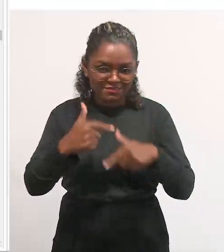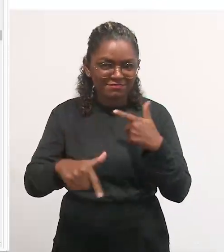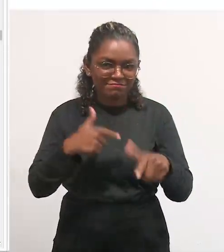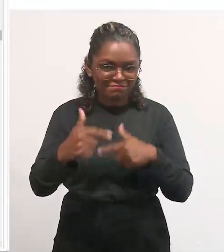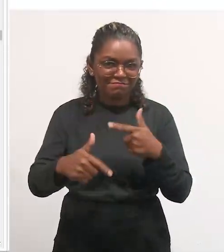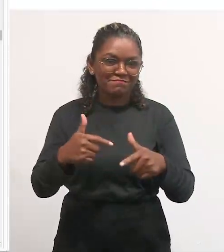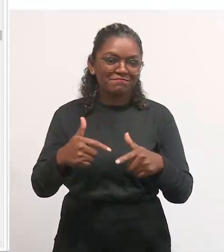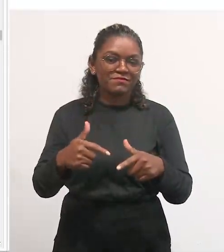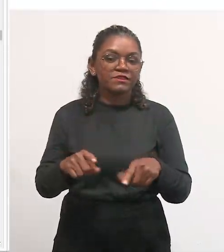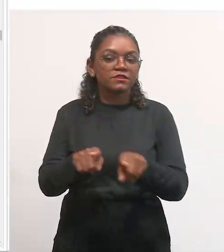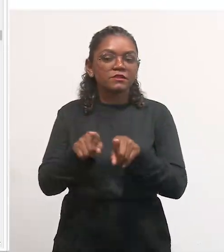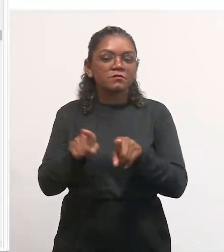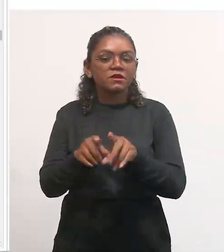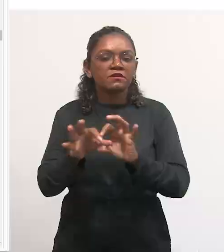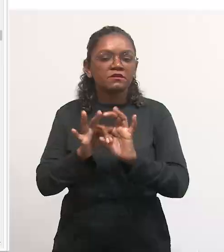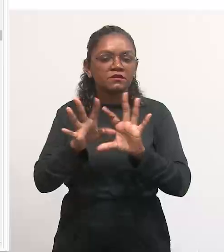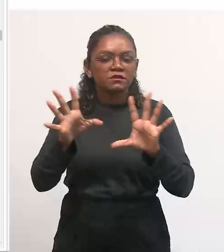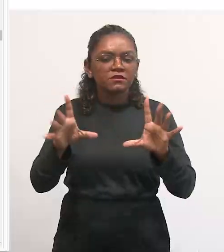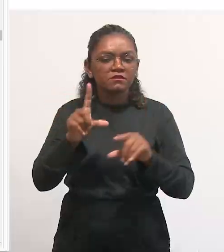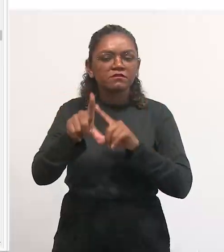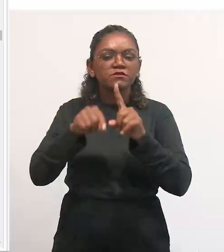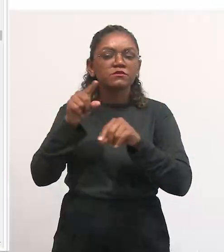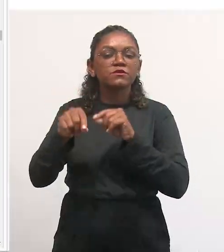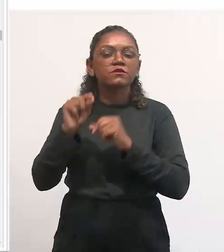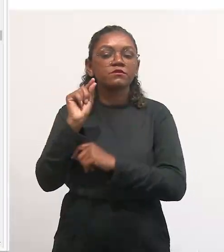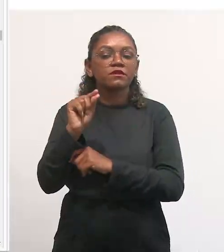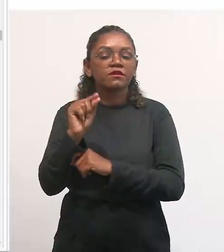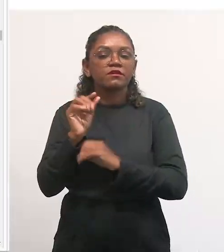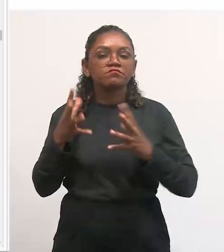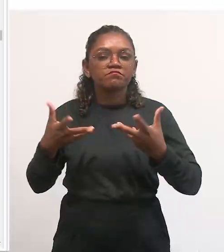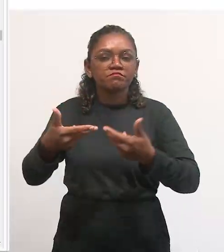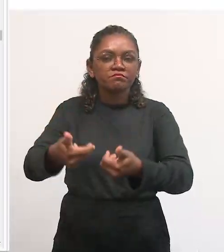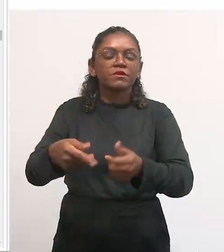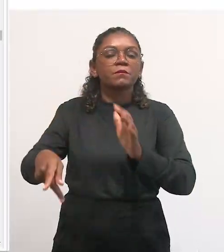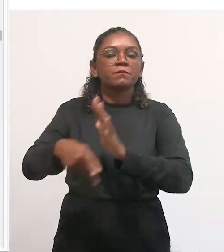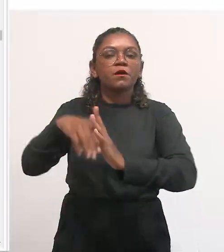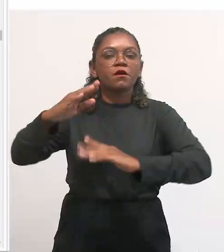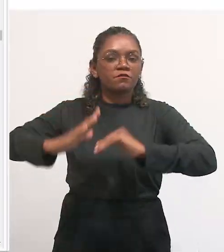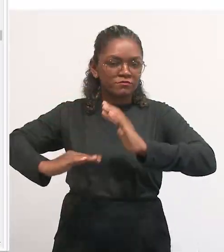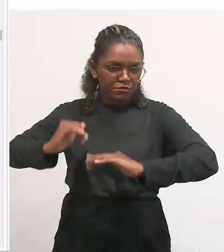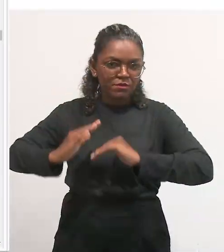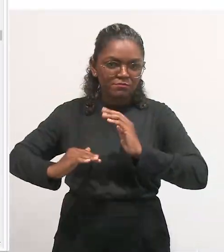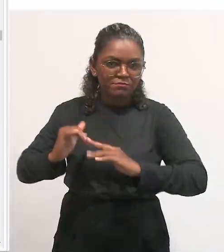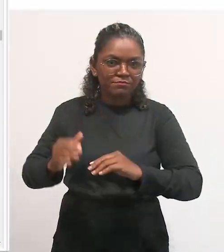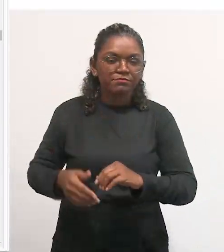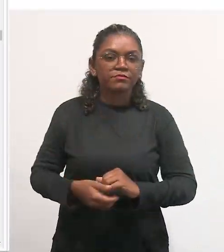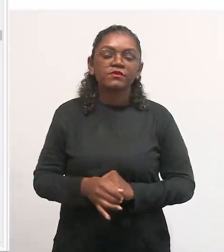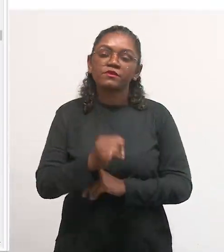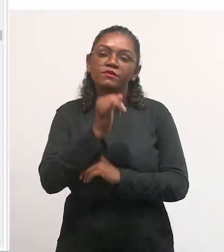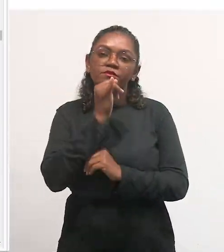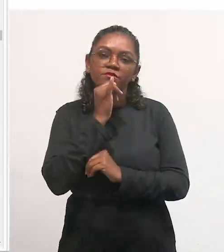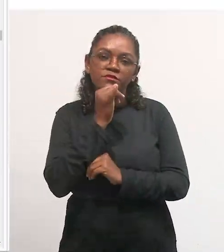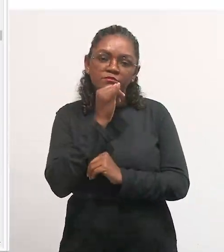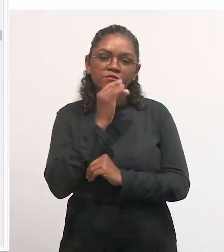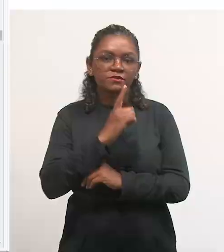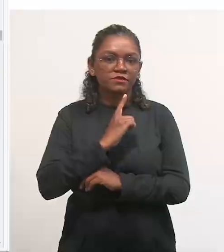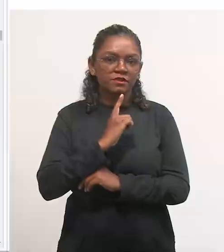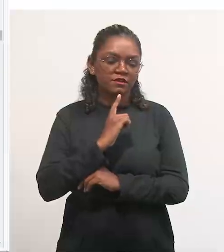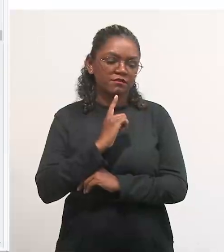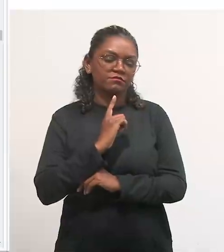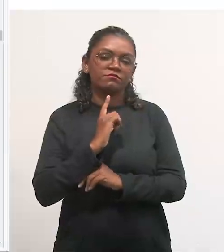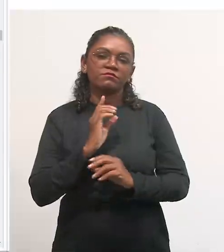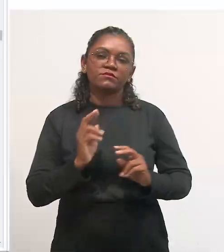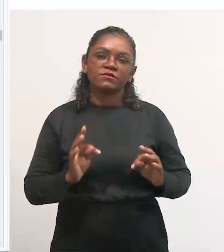preparação geral para o trabalho, que no caso é, por exemplo, você está inserido com tecnologias, o ambiente bancário